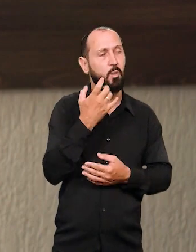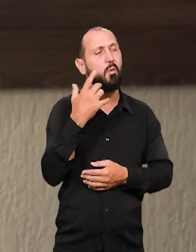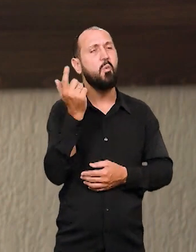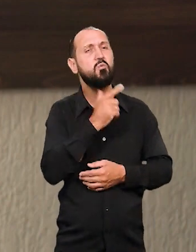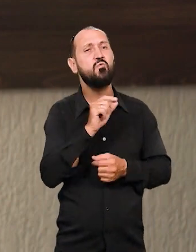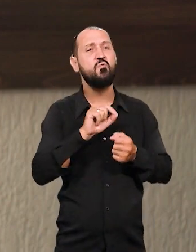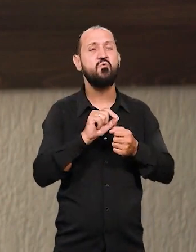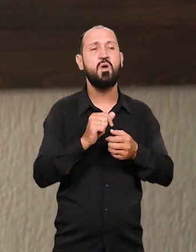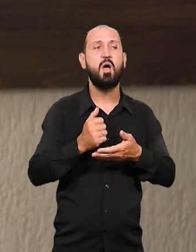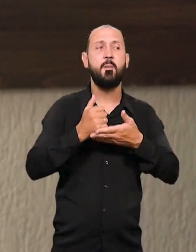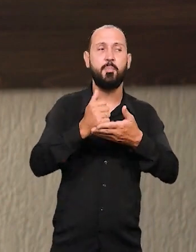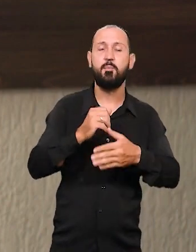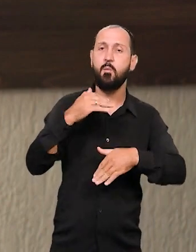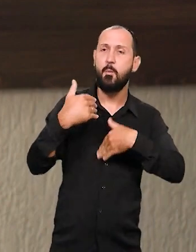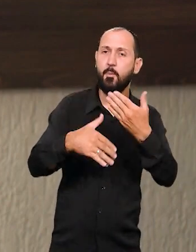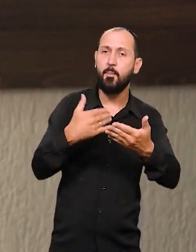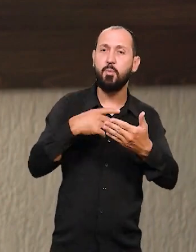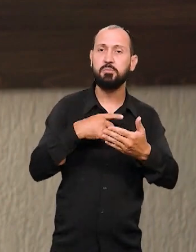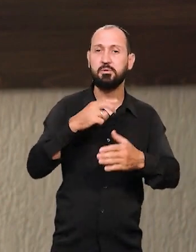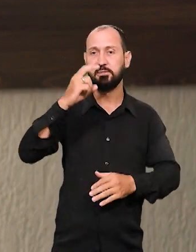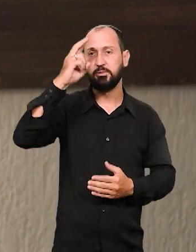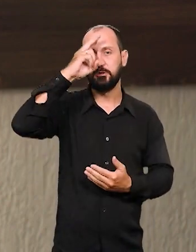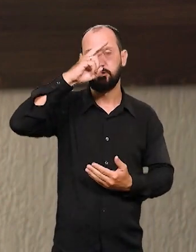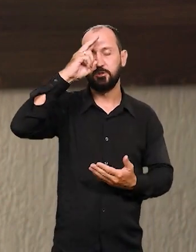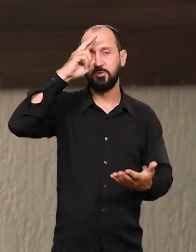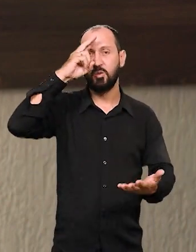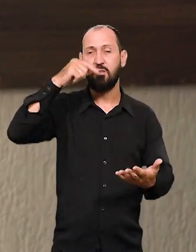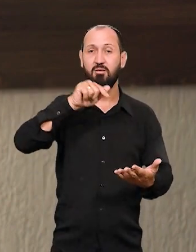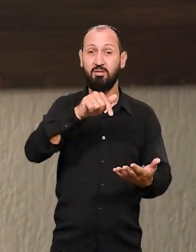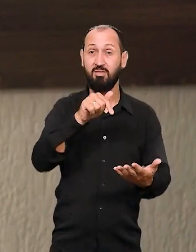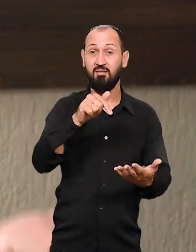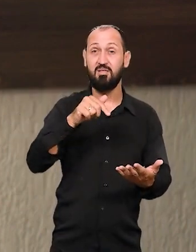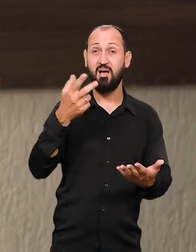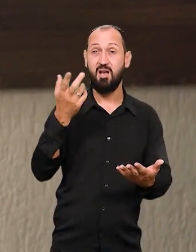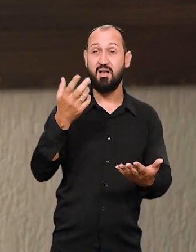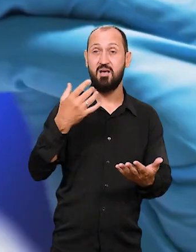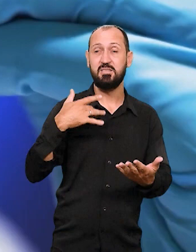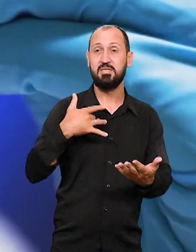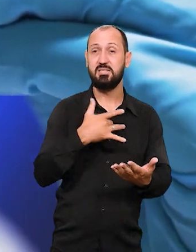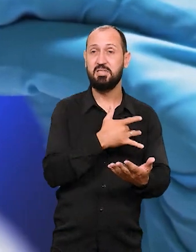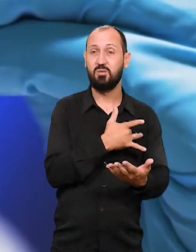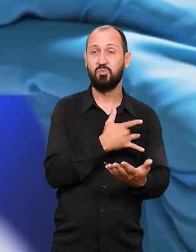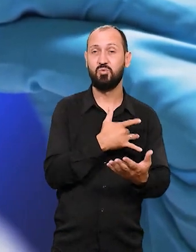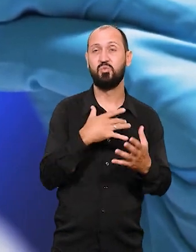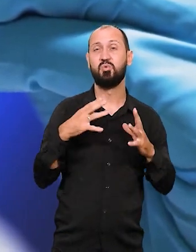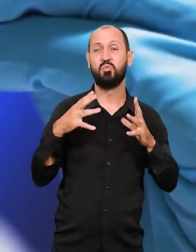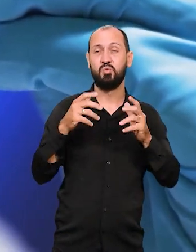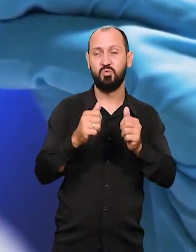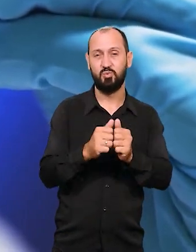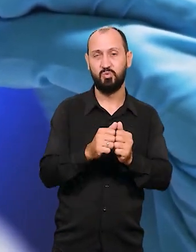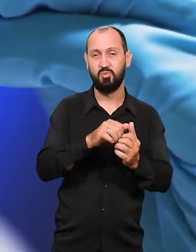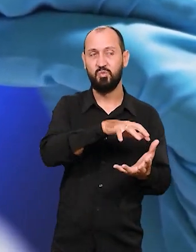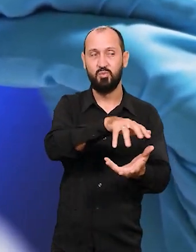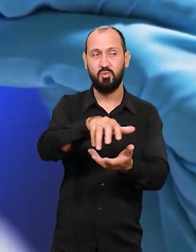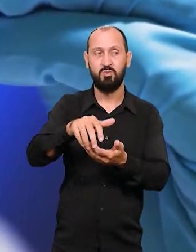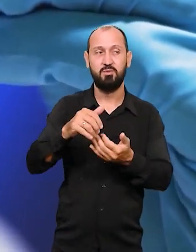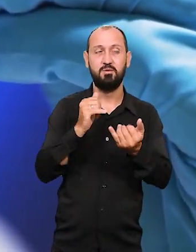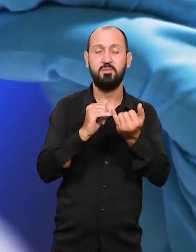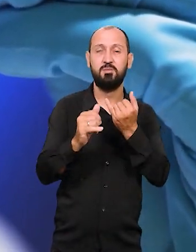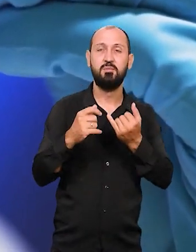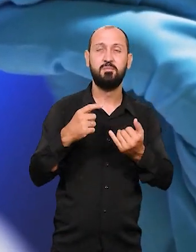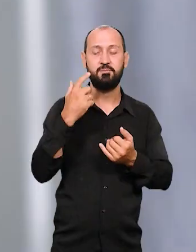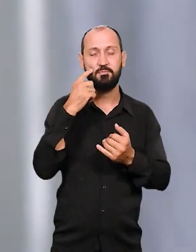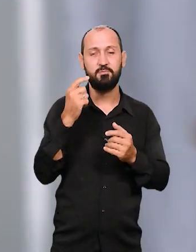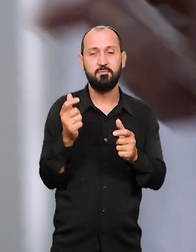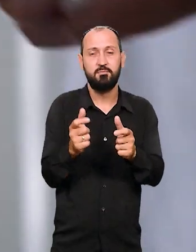fazer alguma coisa para mudar o estigma, para mudar a história da saúde mundial. Que você se sentir parte, uma parte pequena,